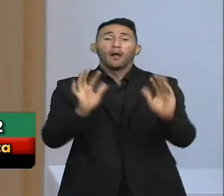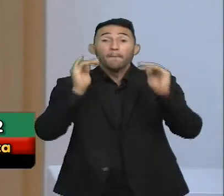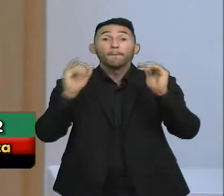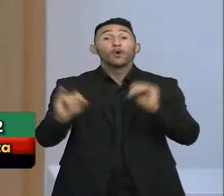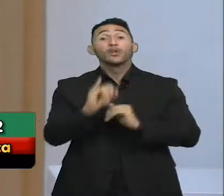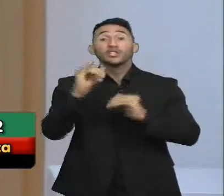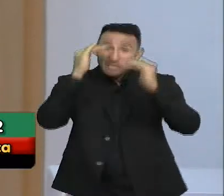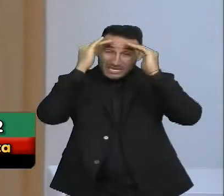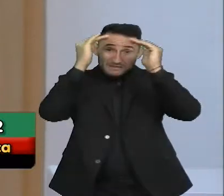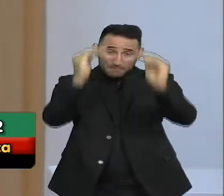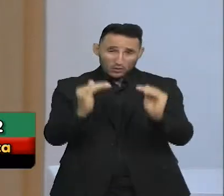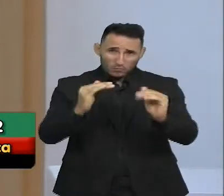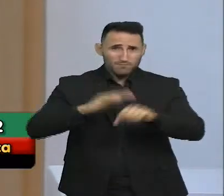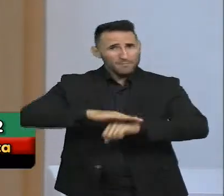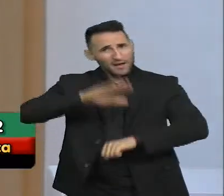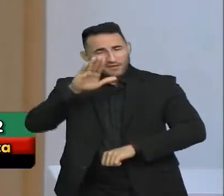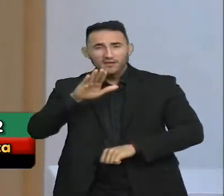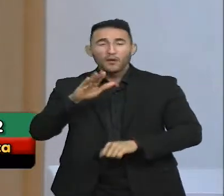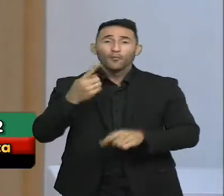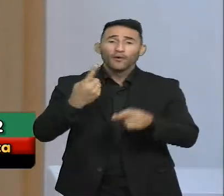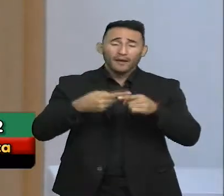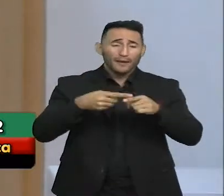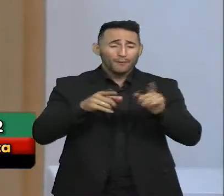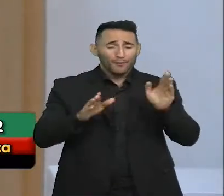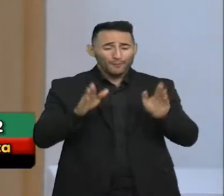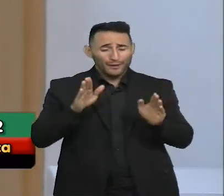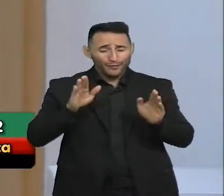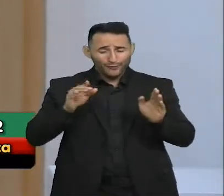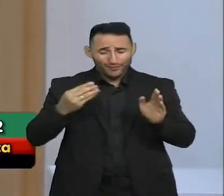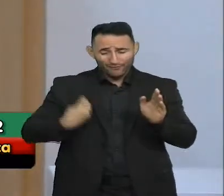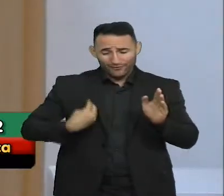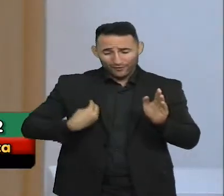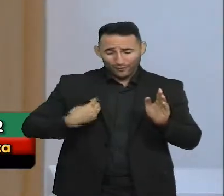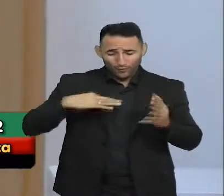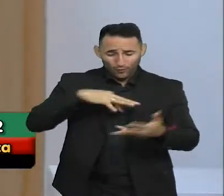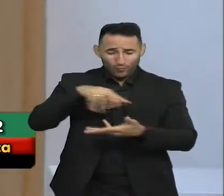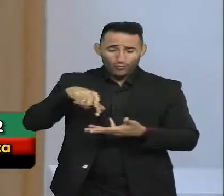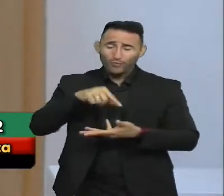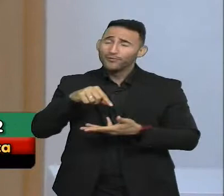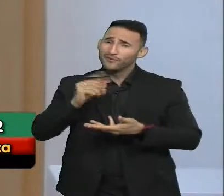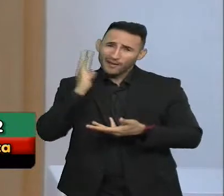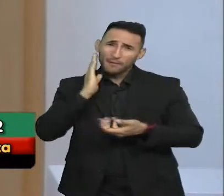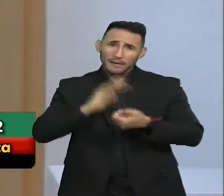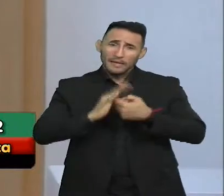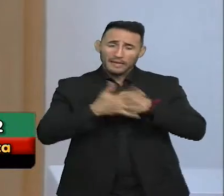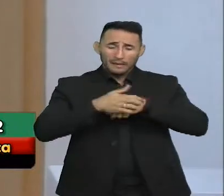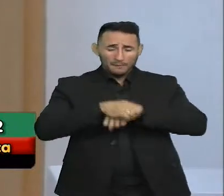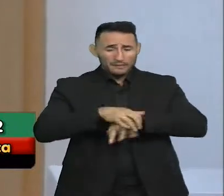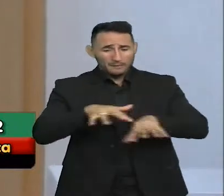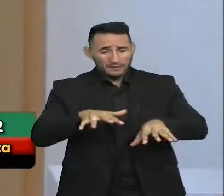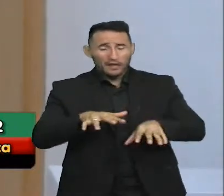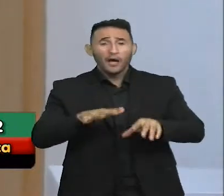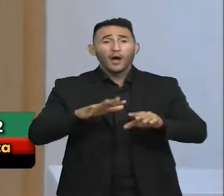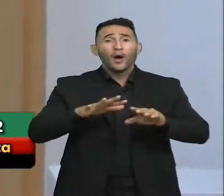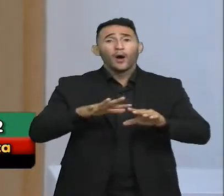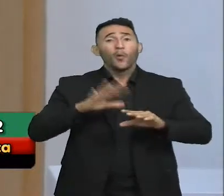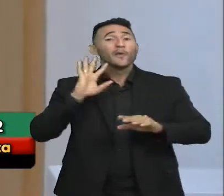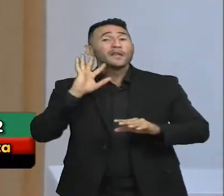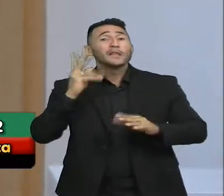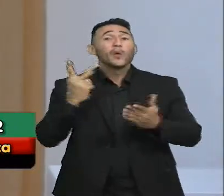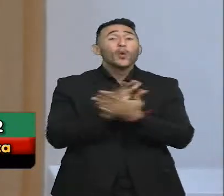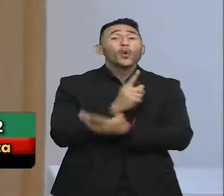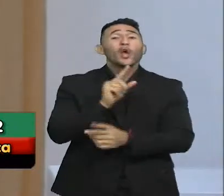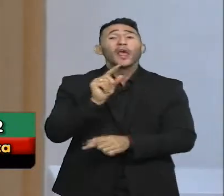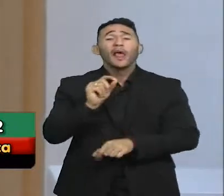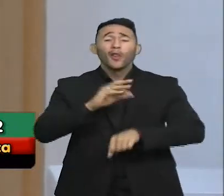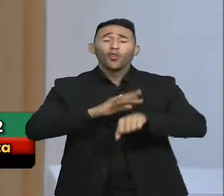é importante hoje. Ainda mais na fase que nós estamos agora na humanidade, eu acho que pós-início da pandemia, a humanidade adoeceu, né? Hoje é